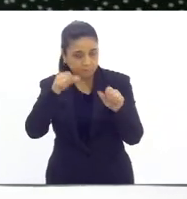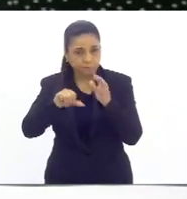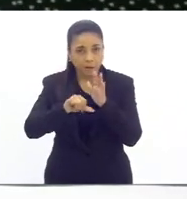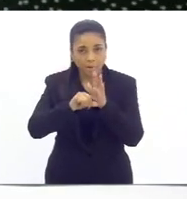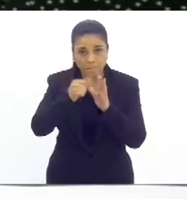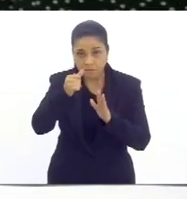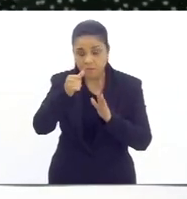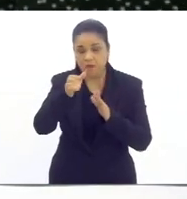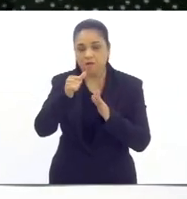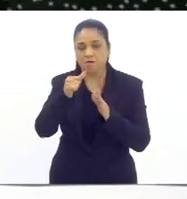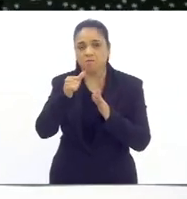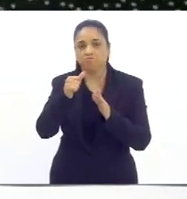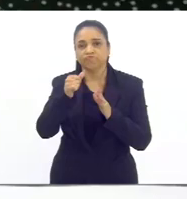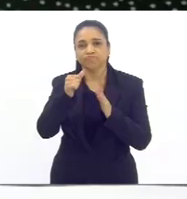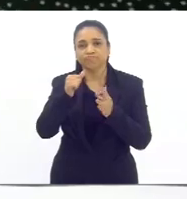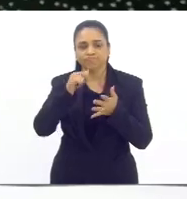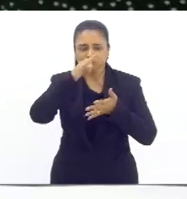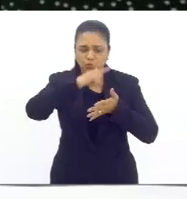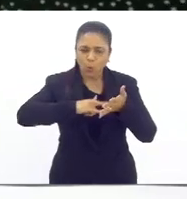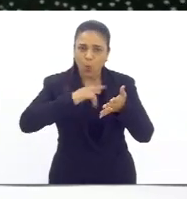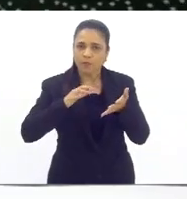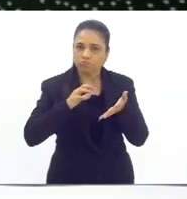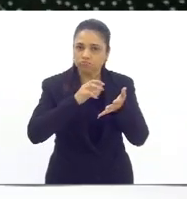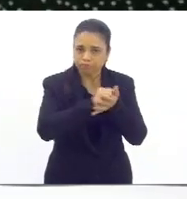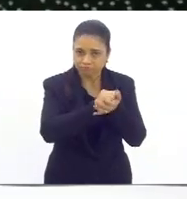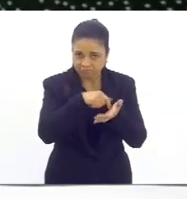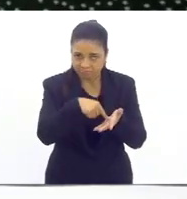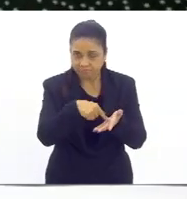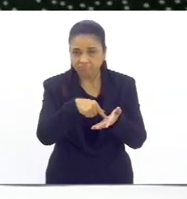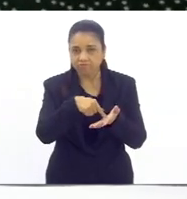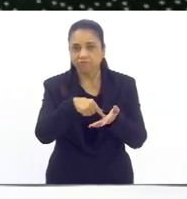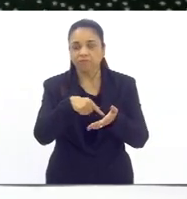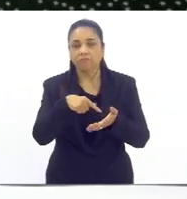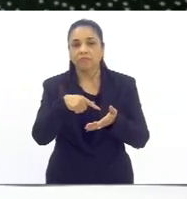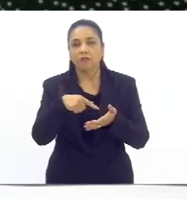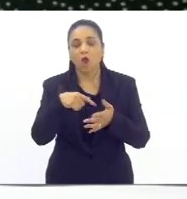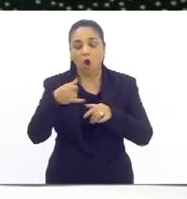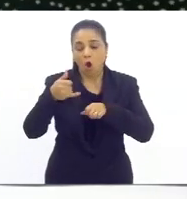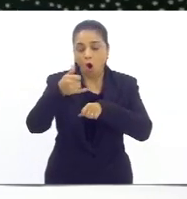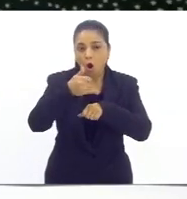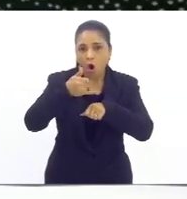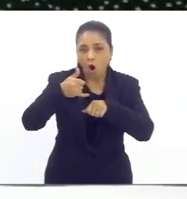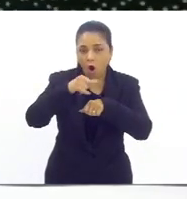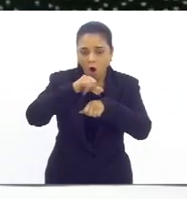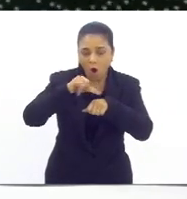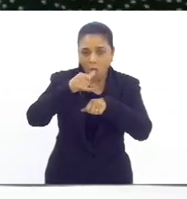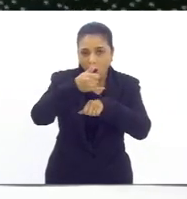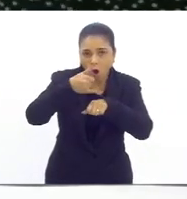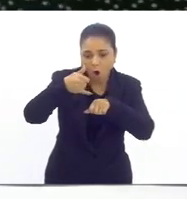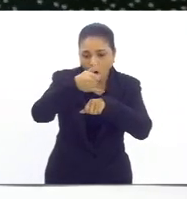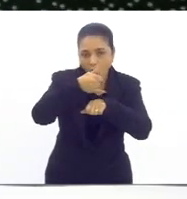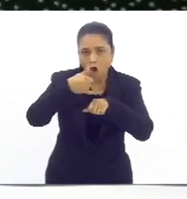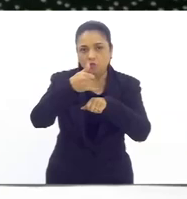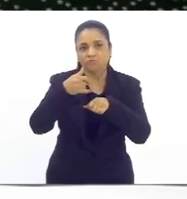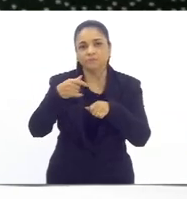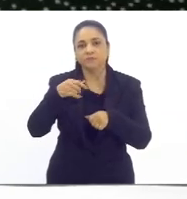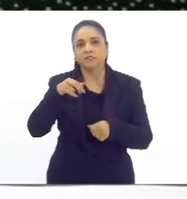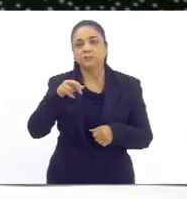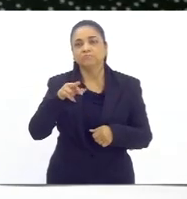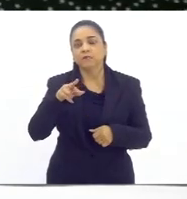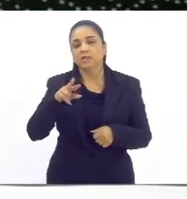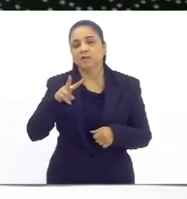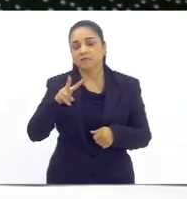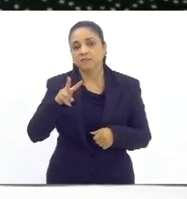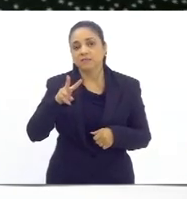legalizada no Rio é eles são olhos que tem ricos em thc ricos em CBG